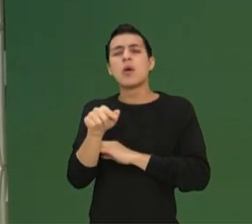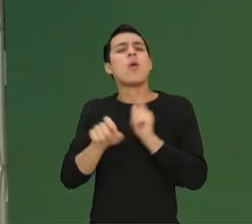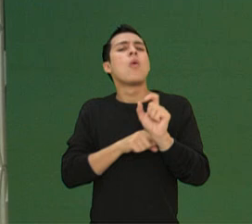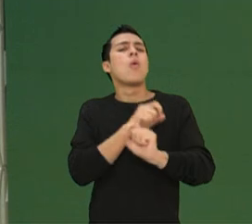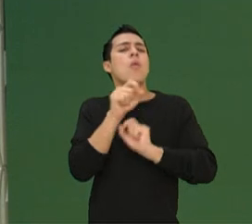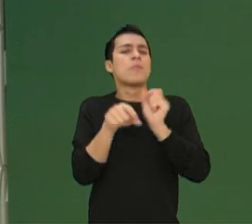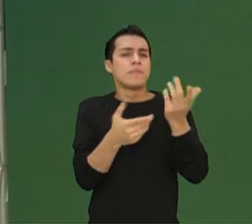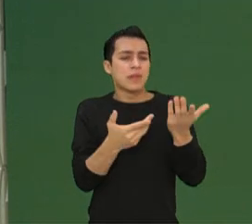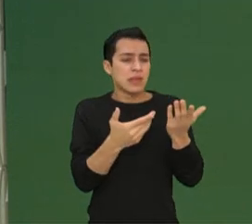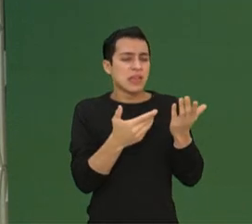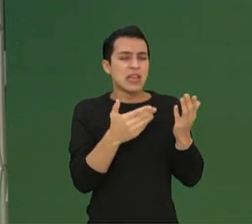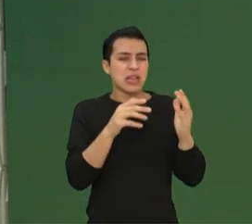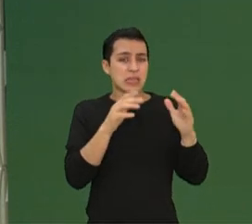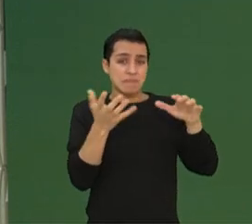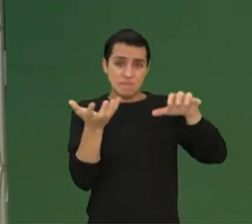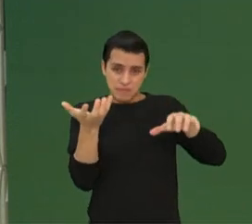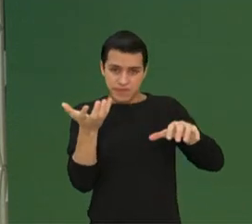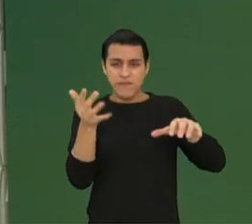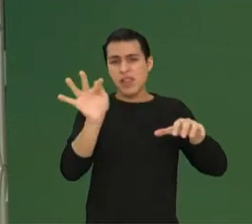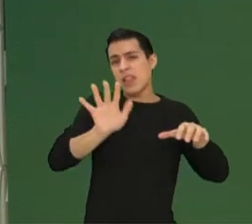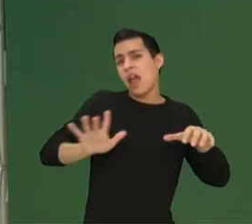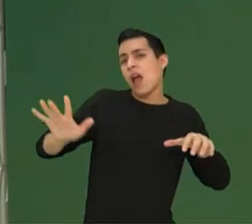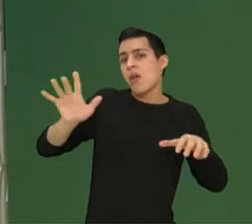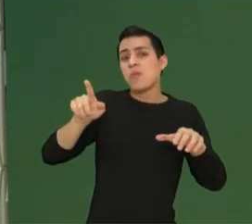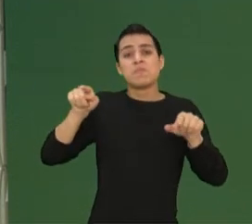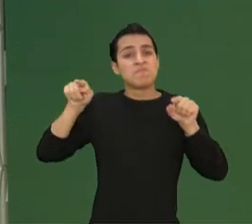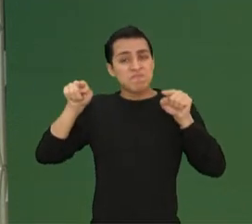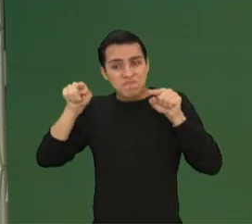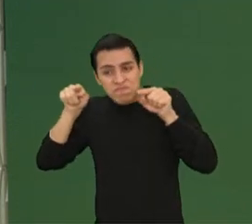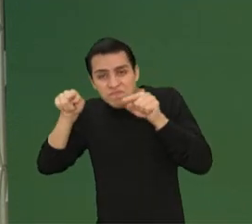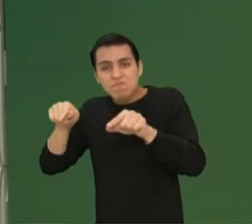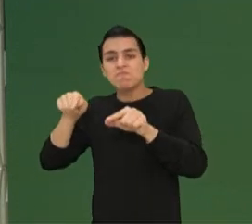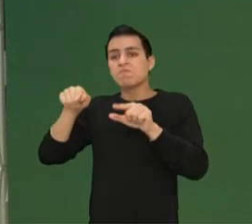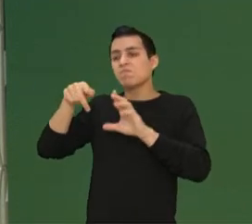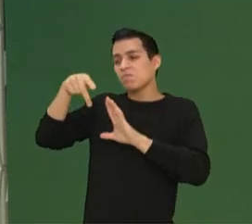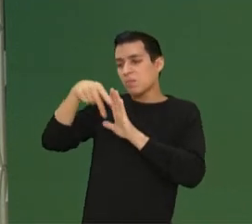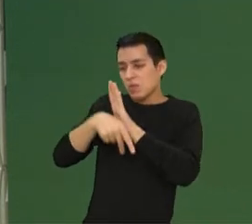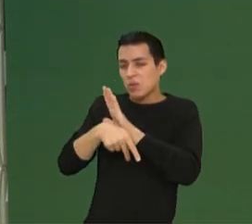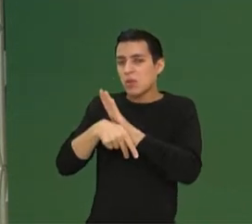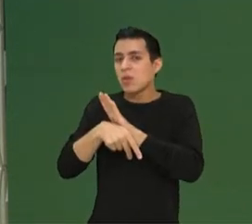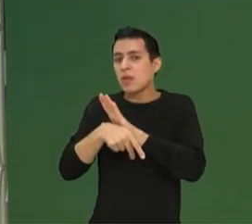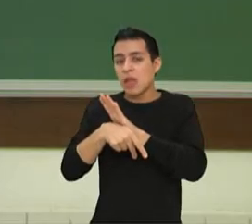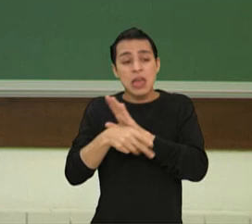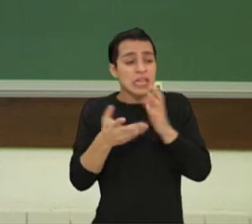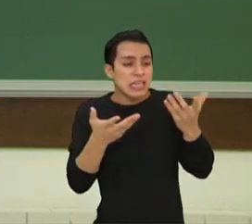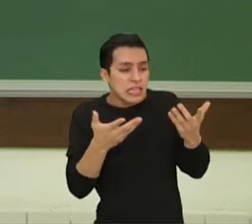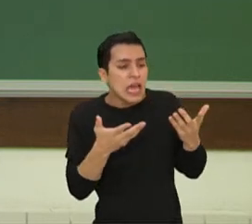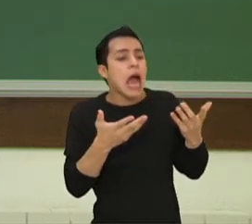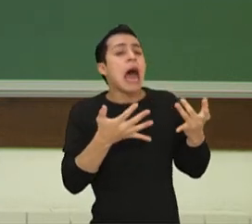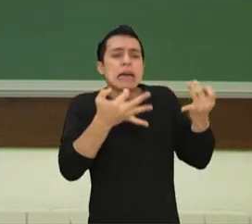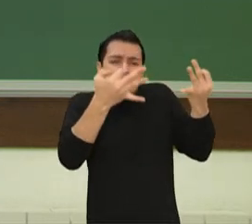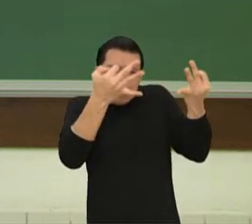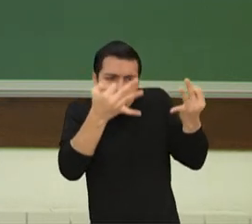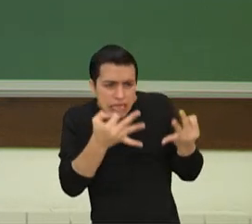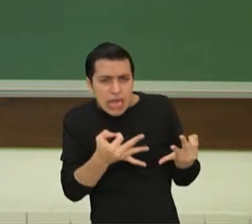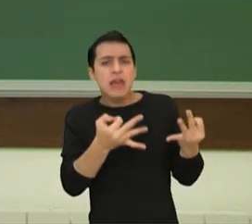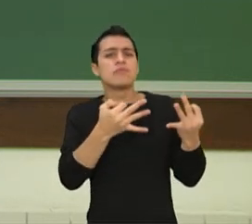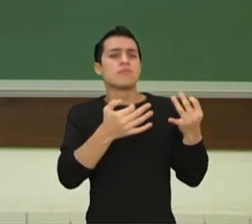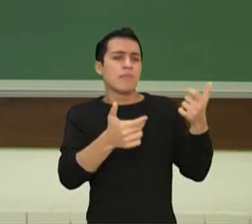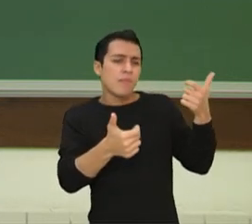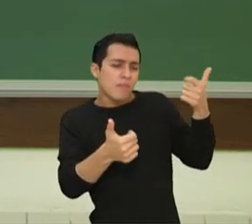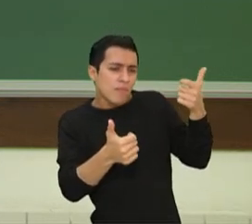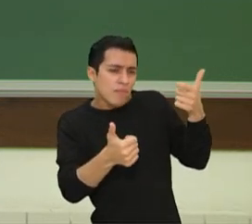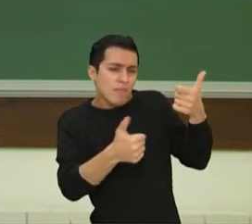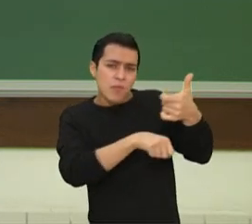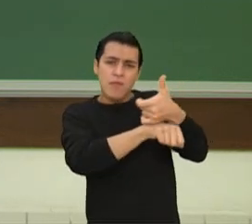383/2017 estava no Senado Federal e ele tinha como objetivo regulamentar, tornar